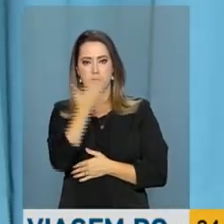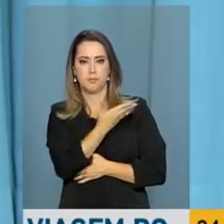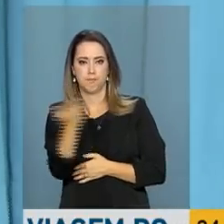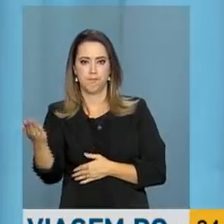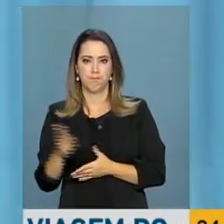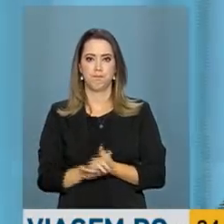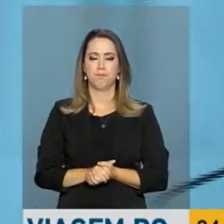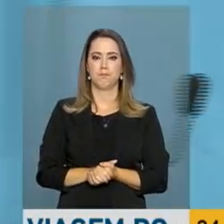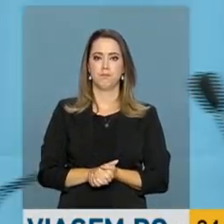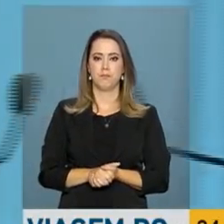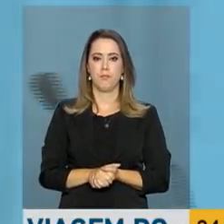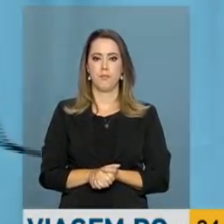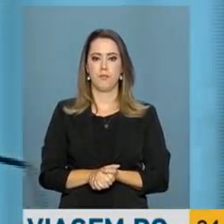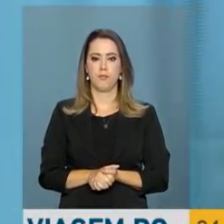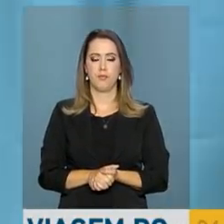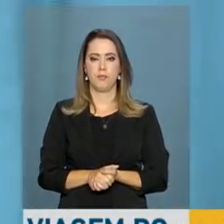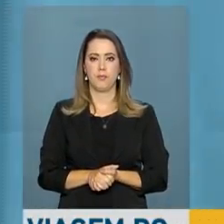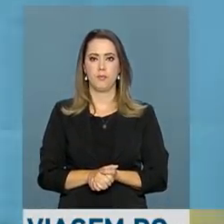senhores.